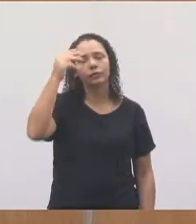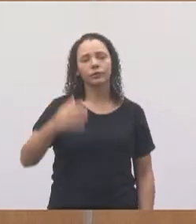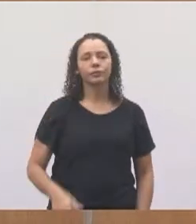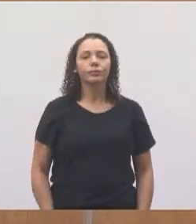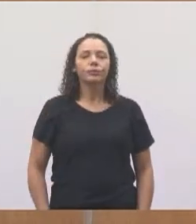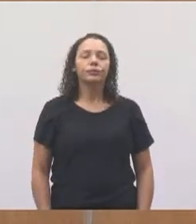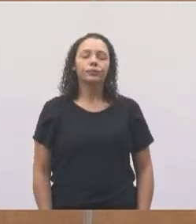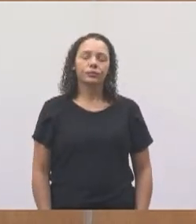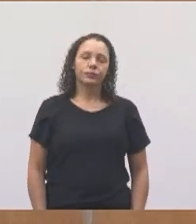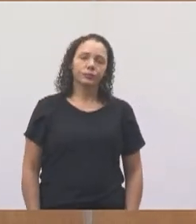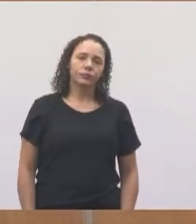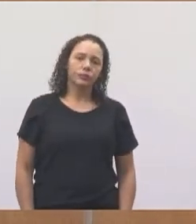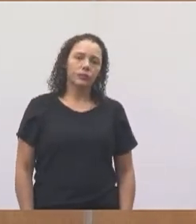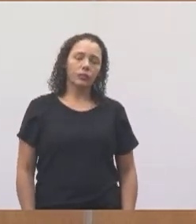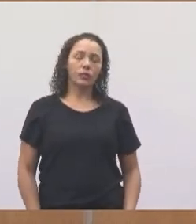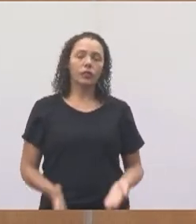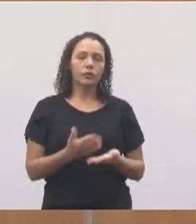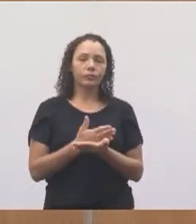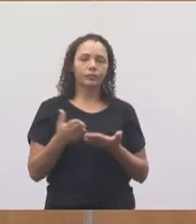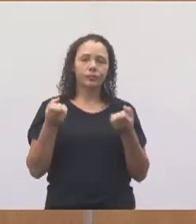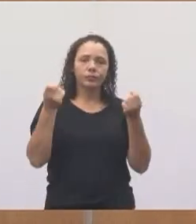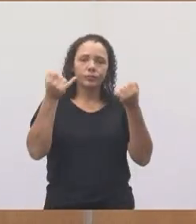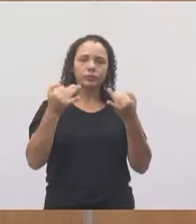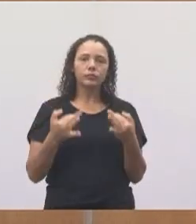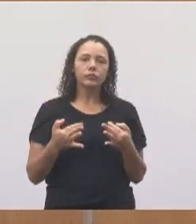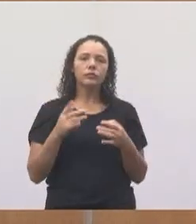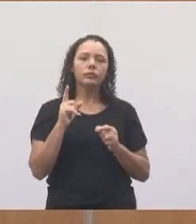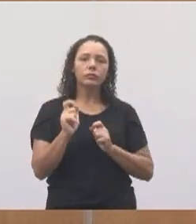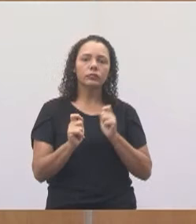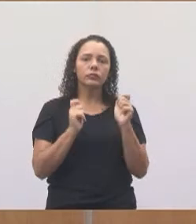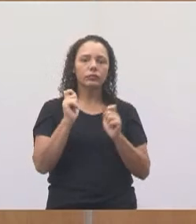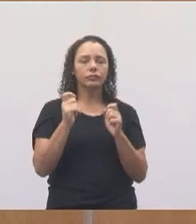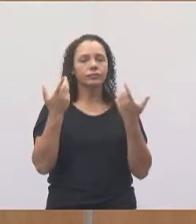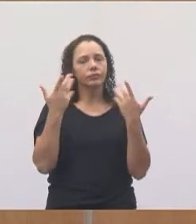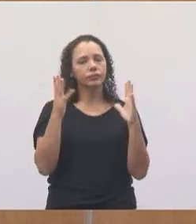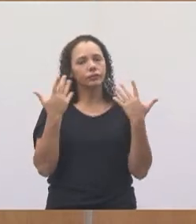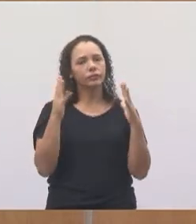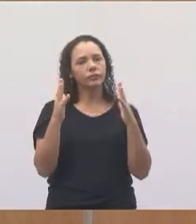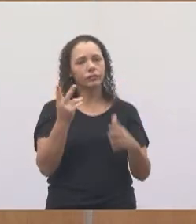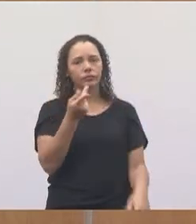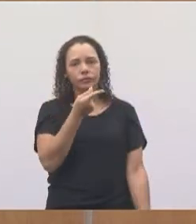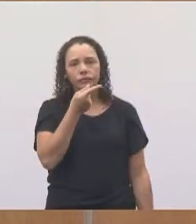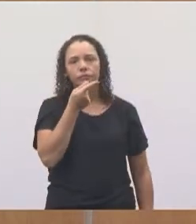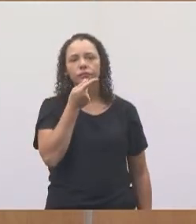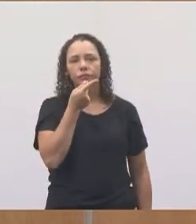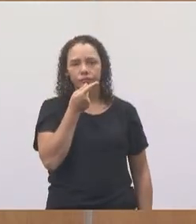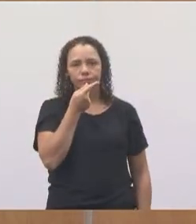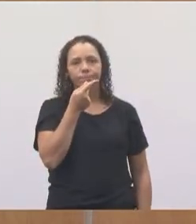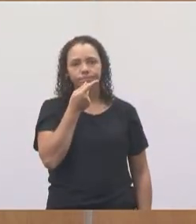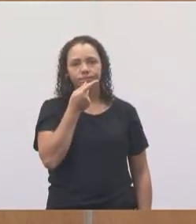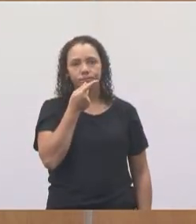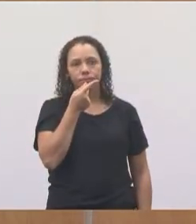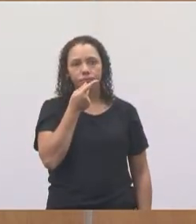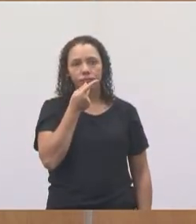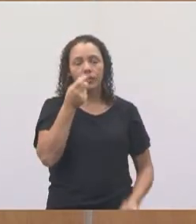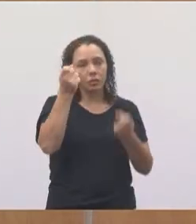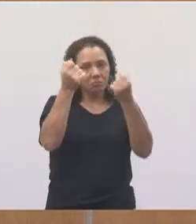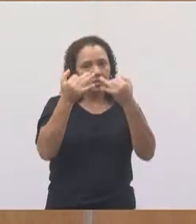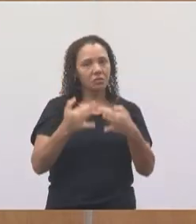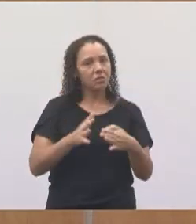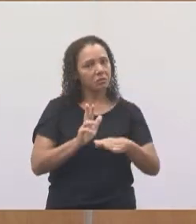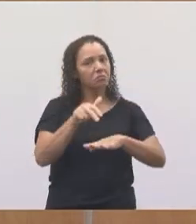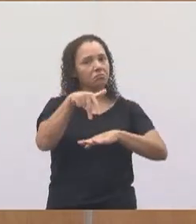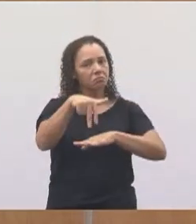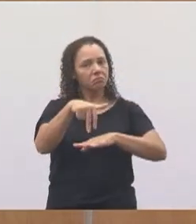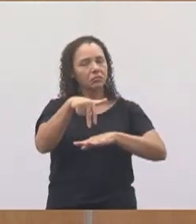Quero começar a minha fala aqui parabenizando o Hernani Barreto pela fala que ele teve aqui na